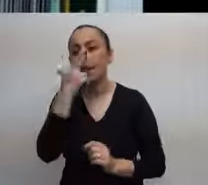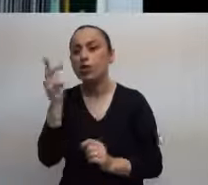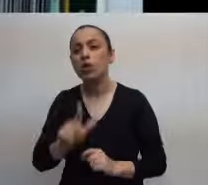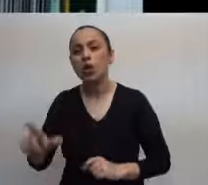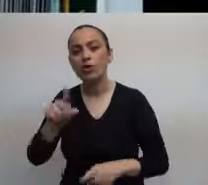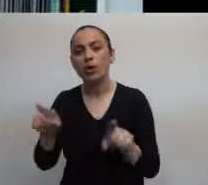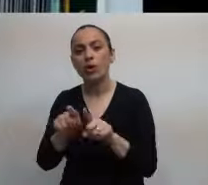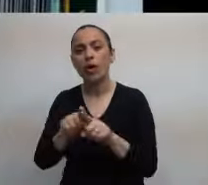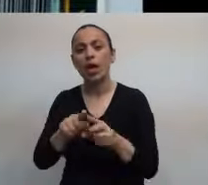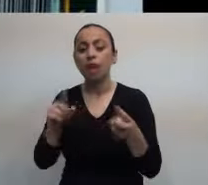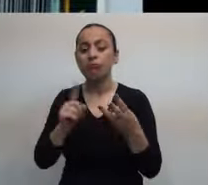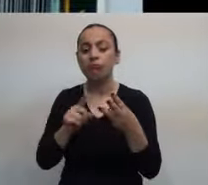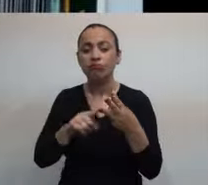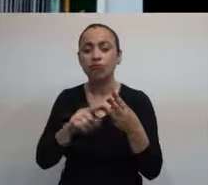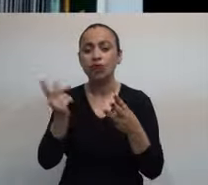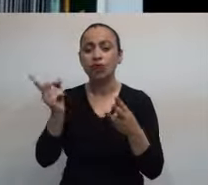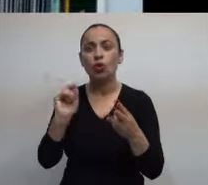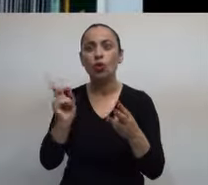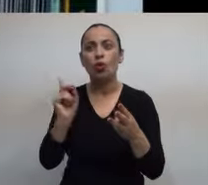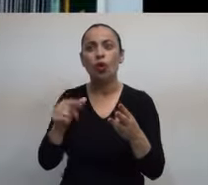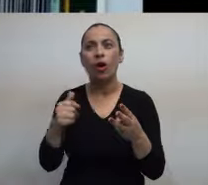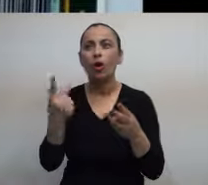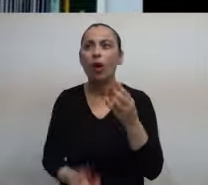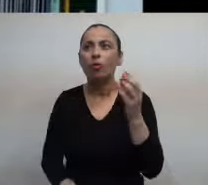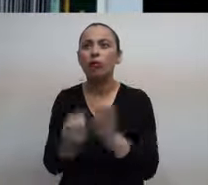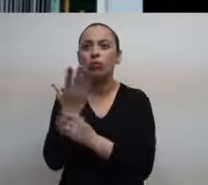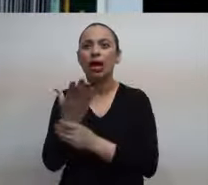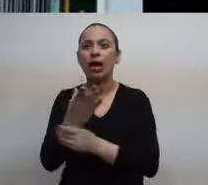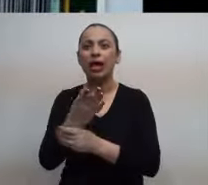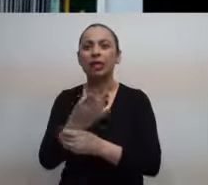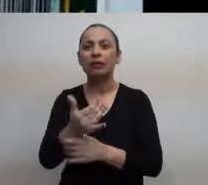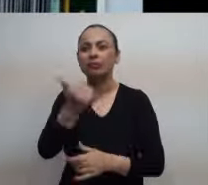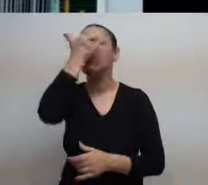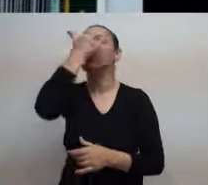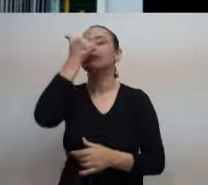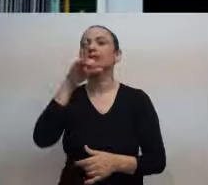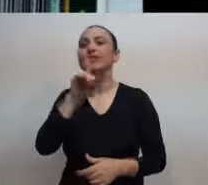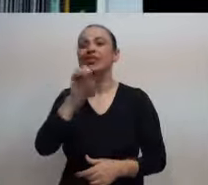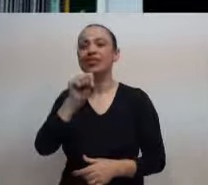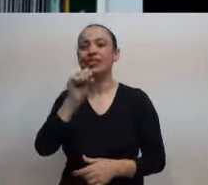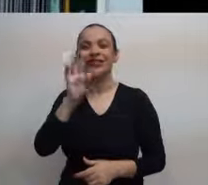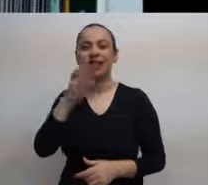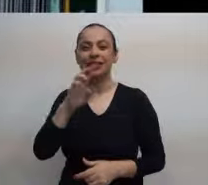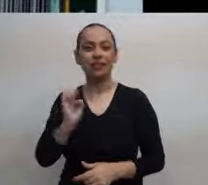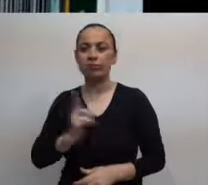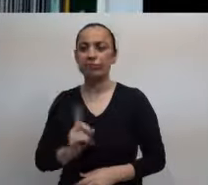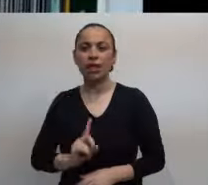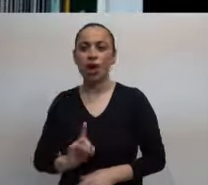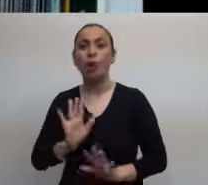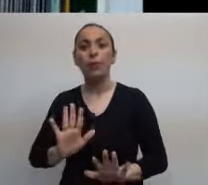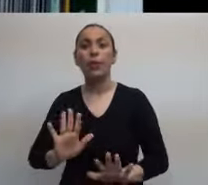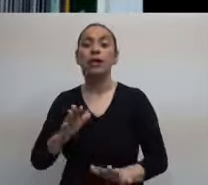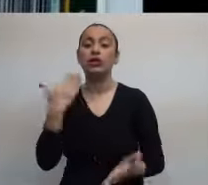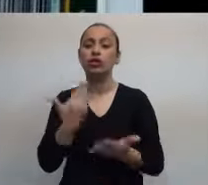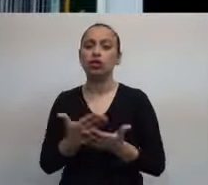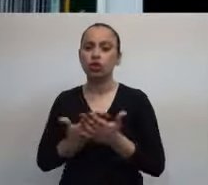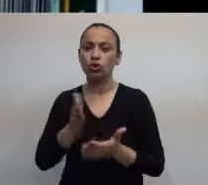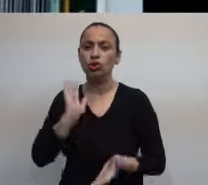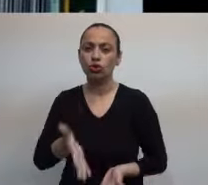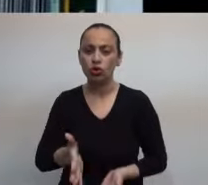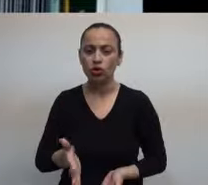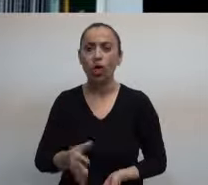também que a globalização não está produzindo um desastre, mas, como já